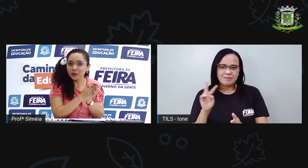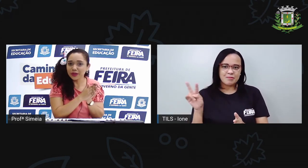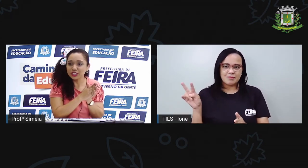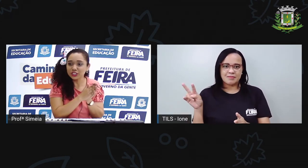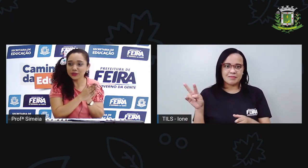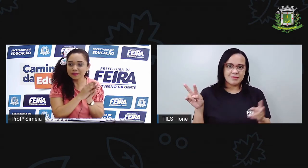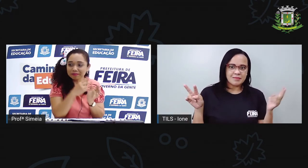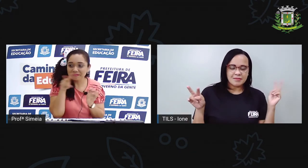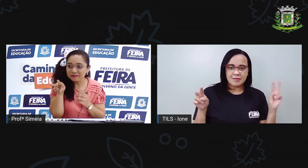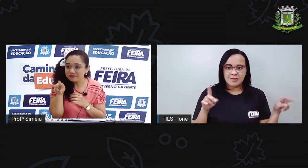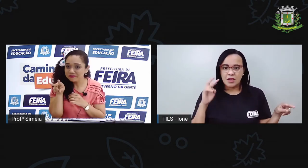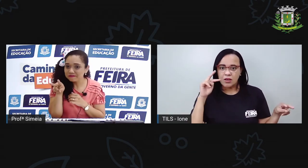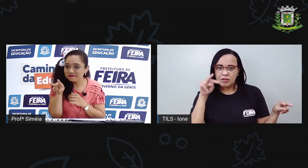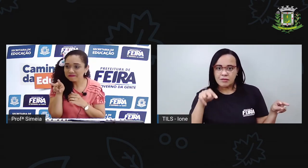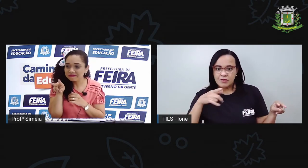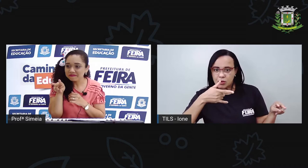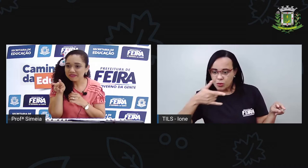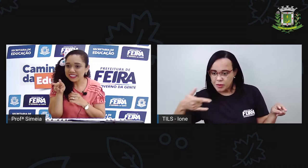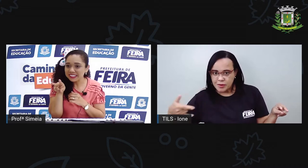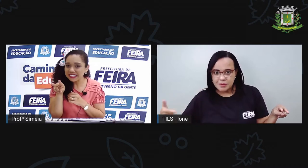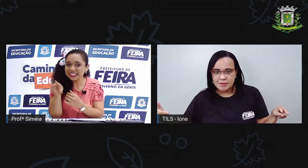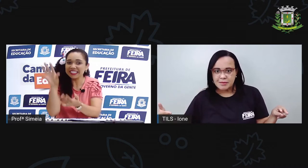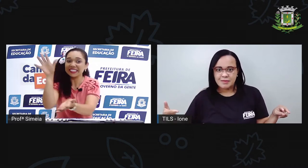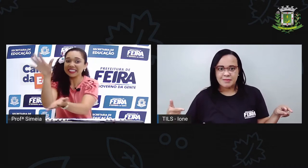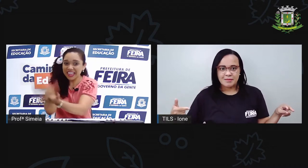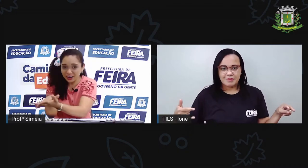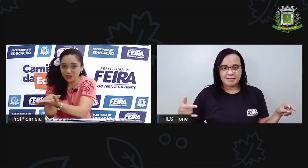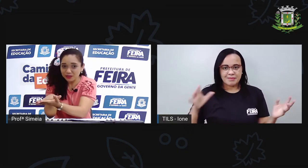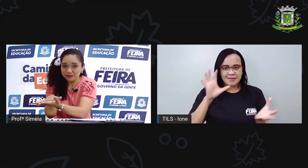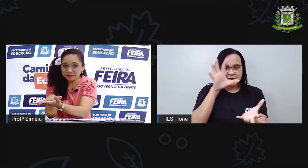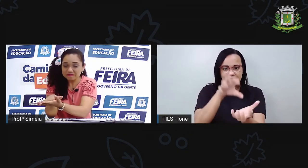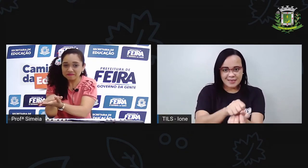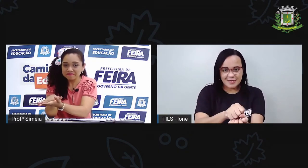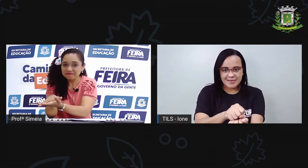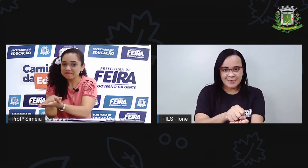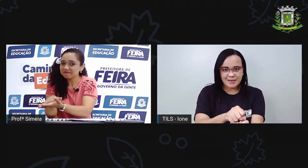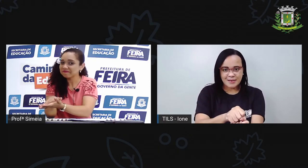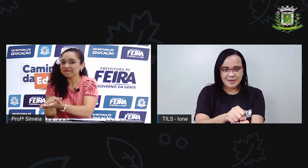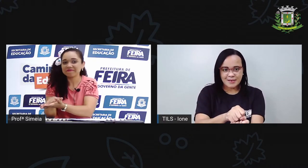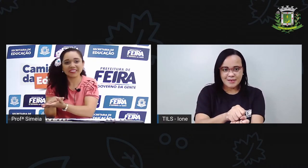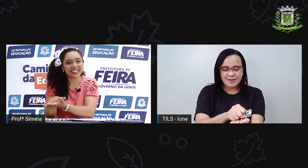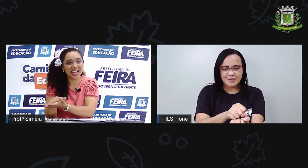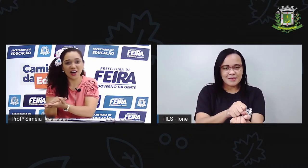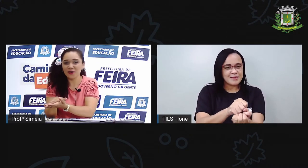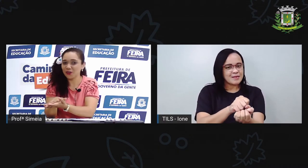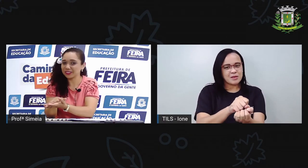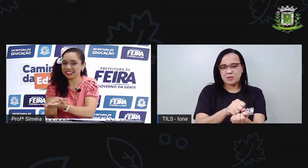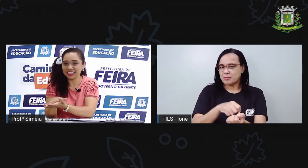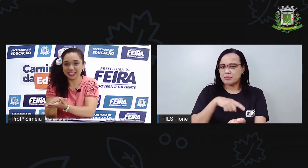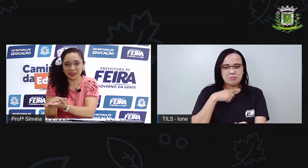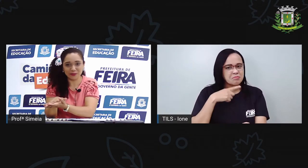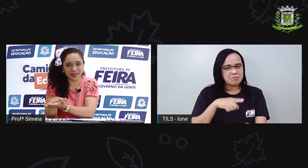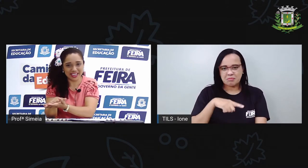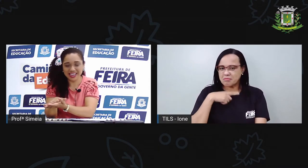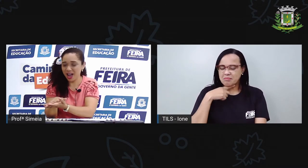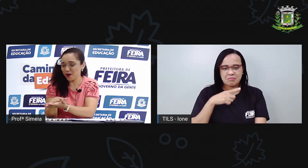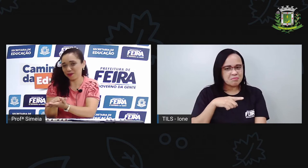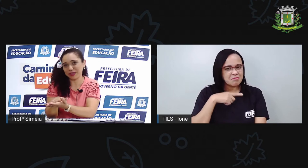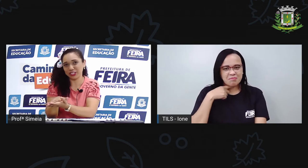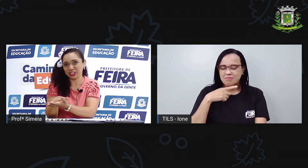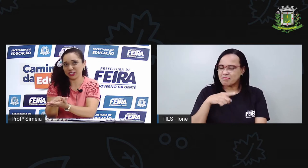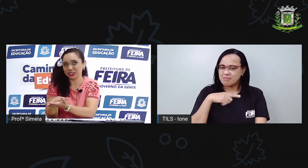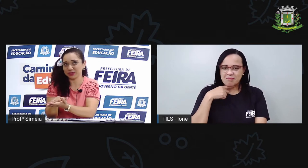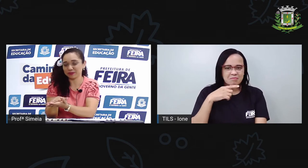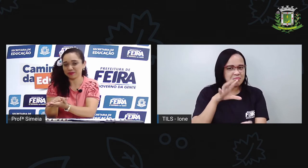de um peixinho a minha e não conseguiu